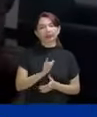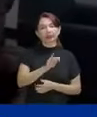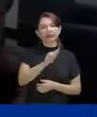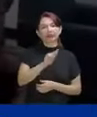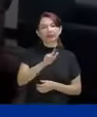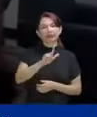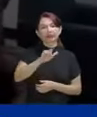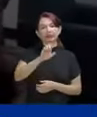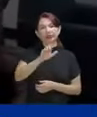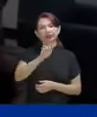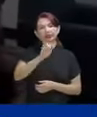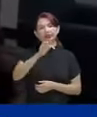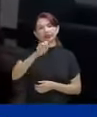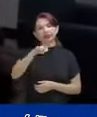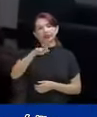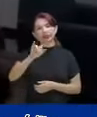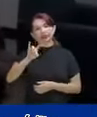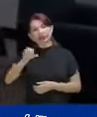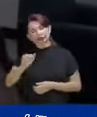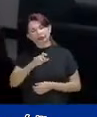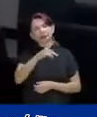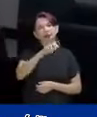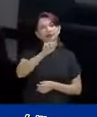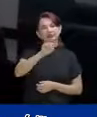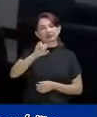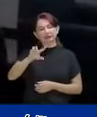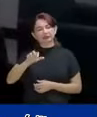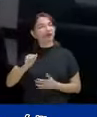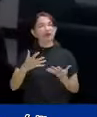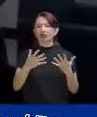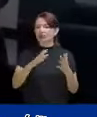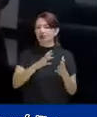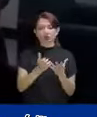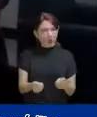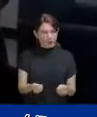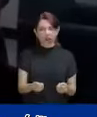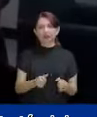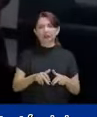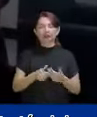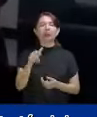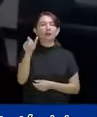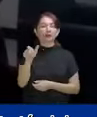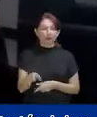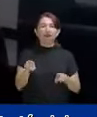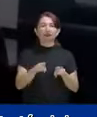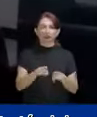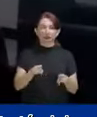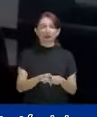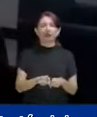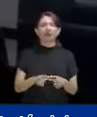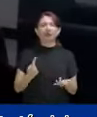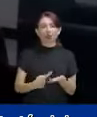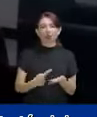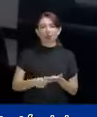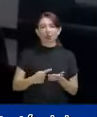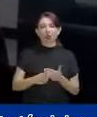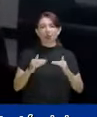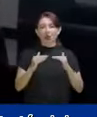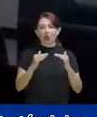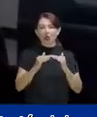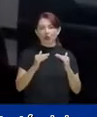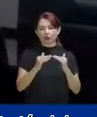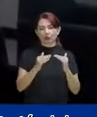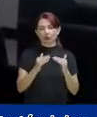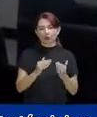ilegitimidade passiva, pois, na hipótese dos autos, consta que, de forma voluntária, a parte recorrida entabulou o acordo de parcelamento relativo ao